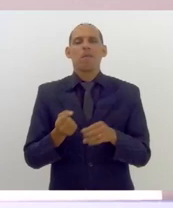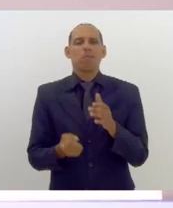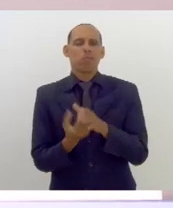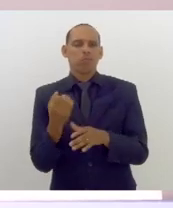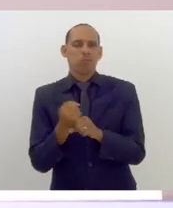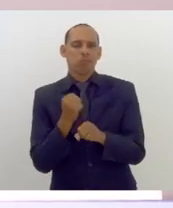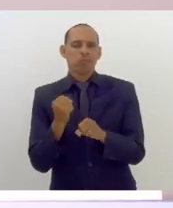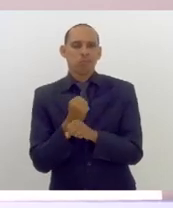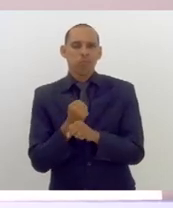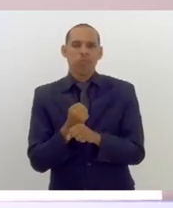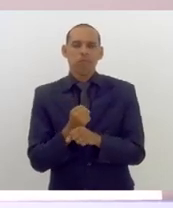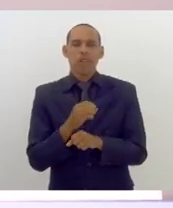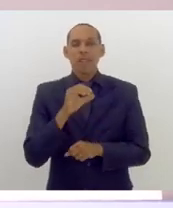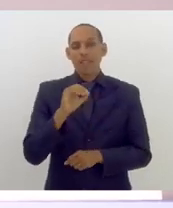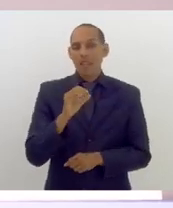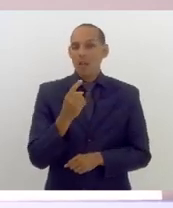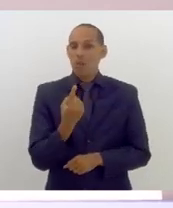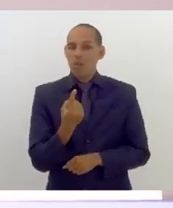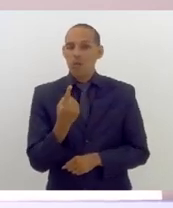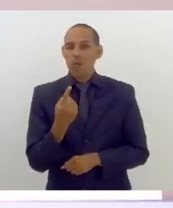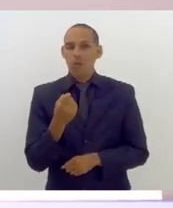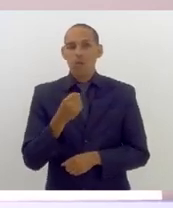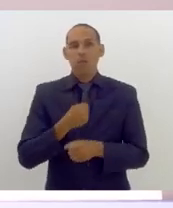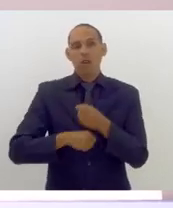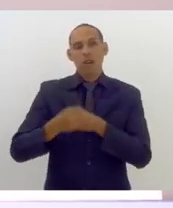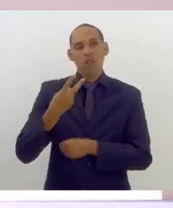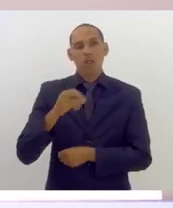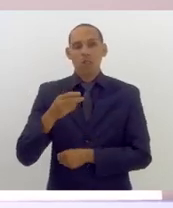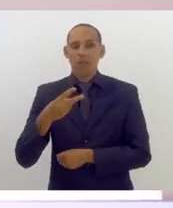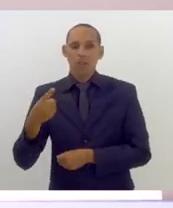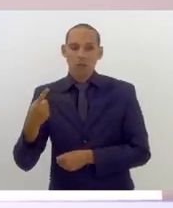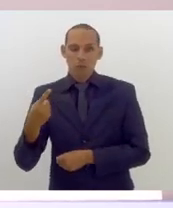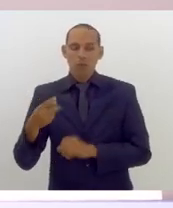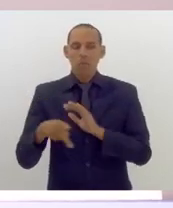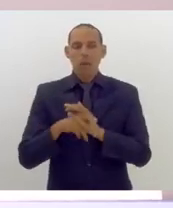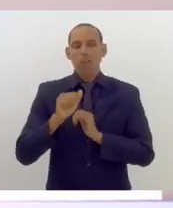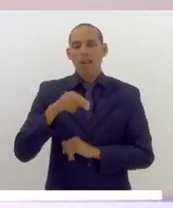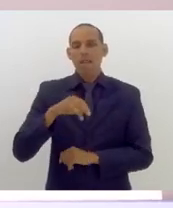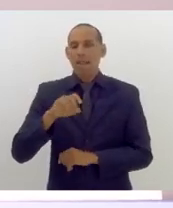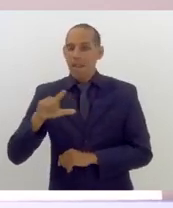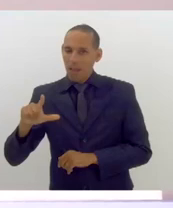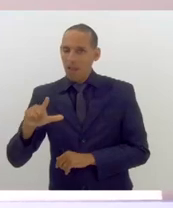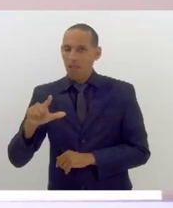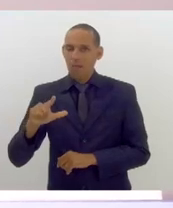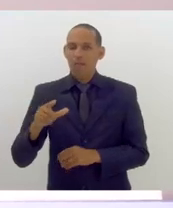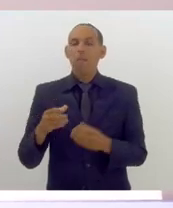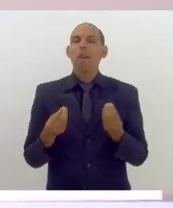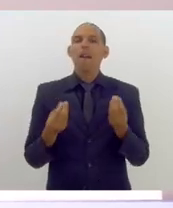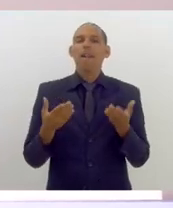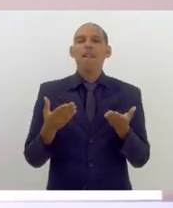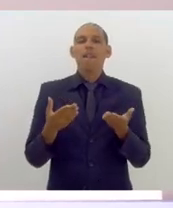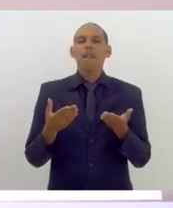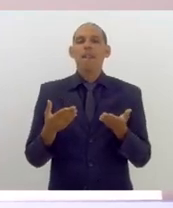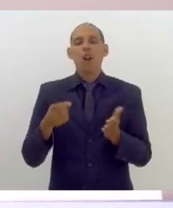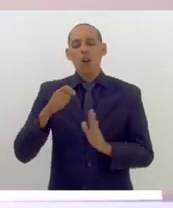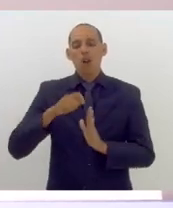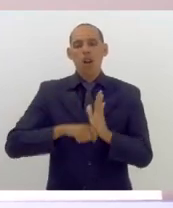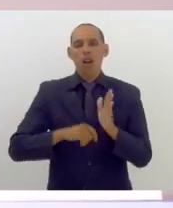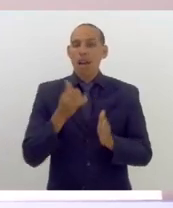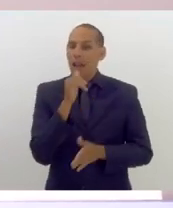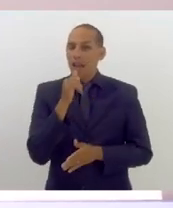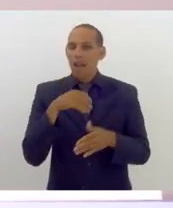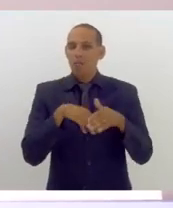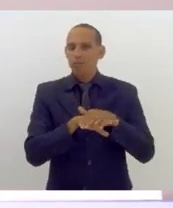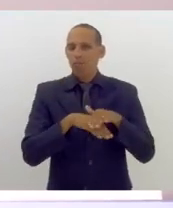significativo número 01 de 2021 da anel com contratação de energia de reserva então você vê que a